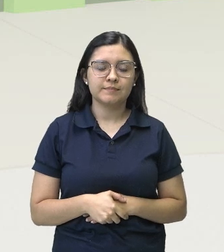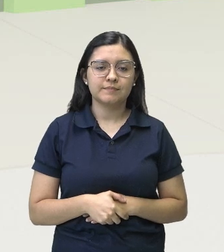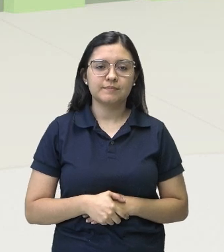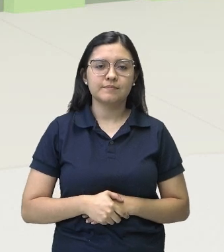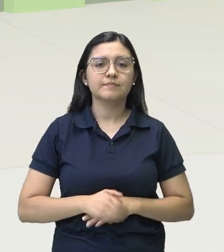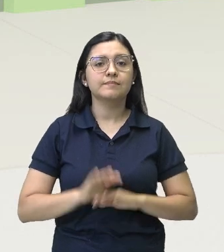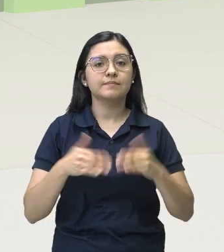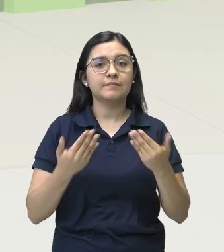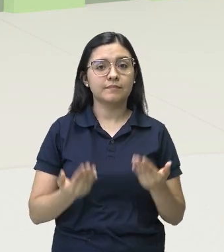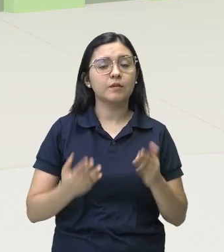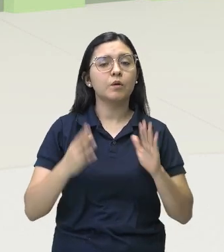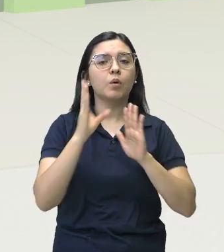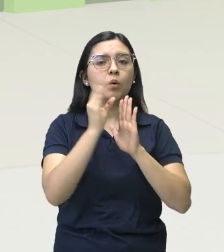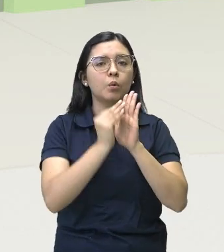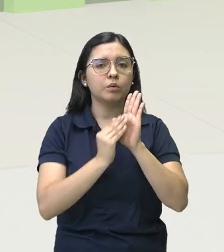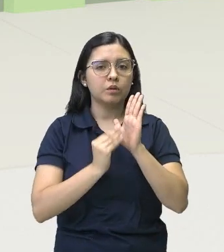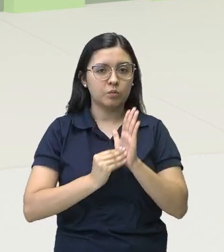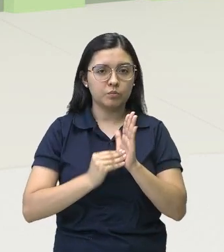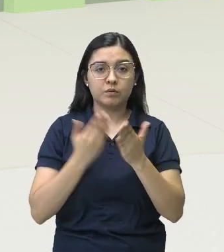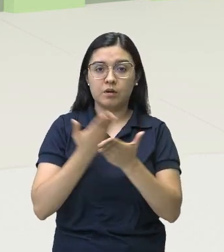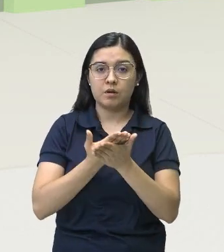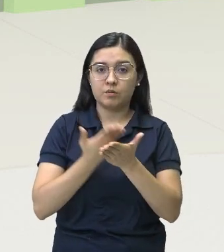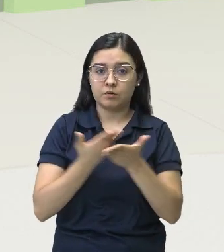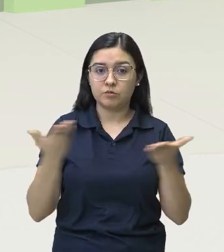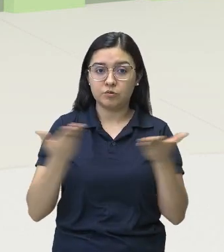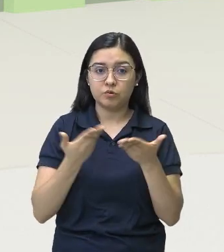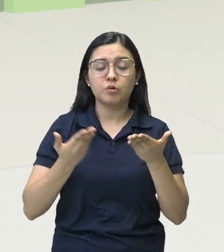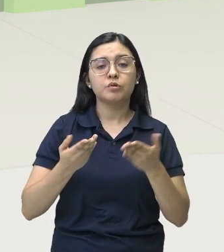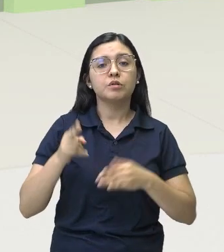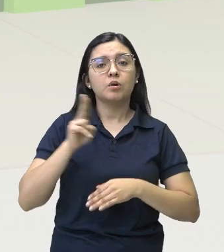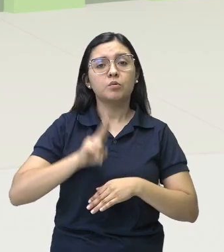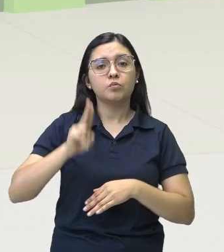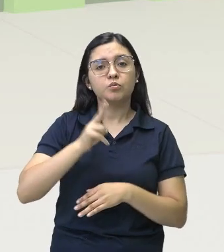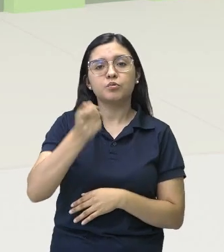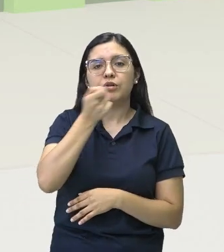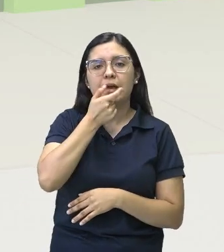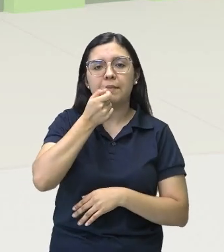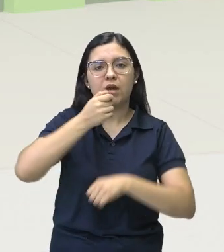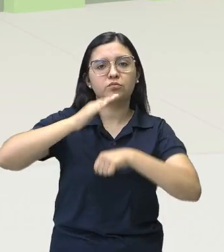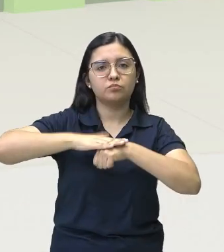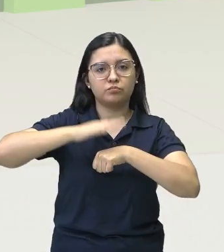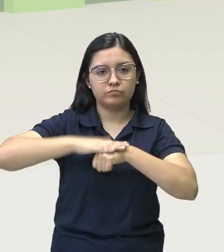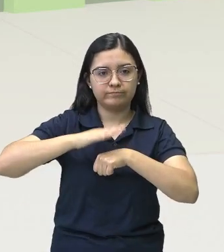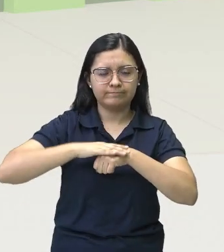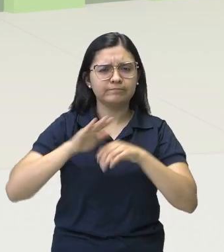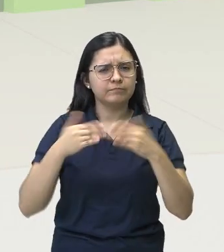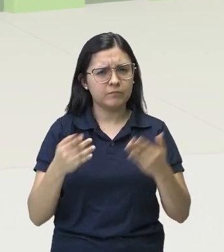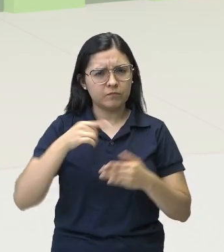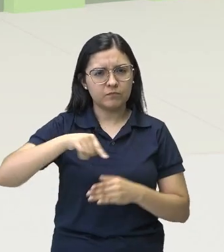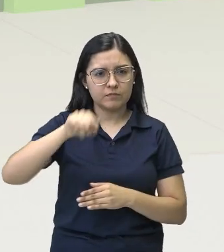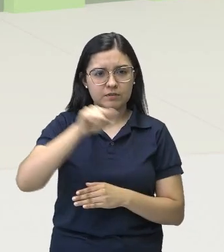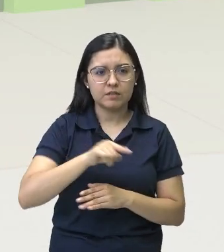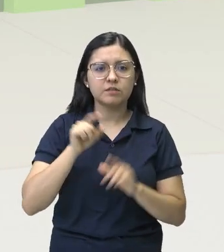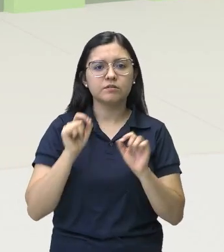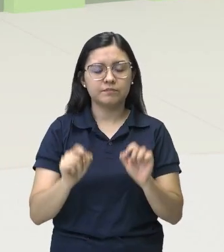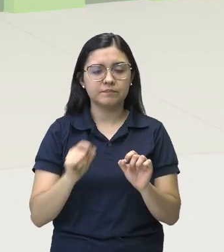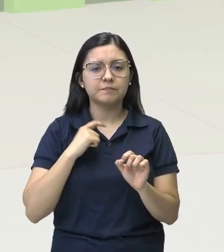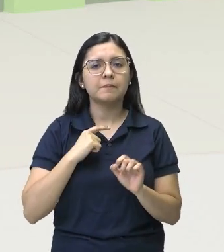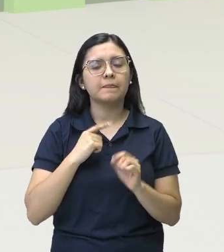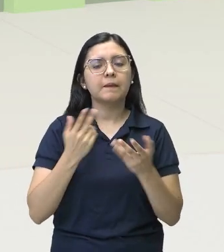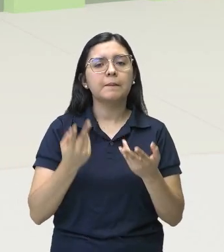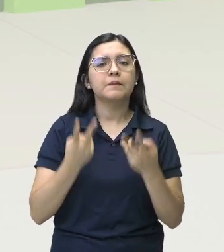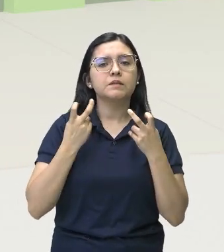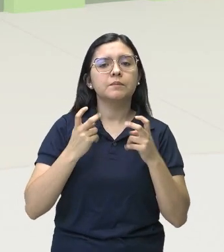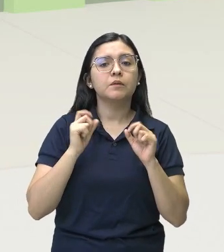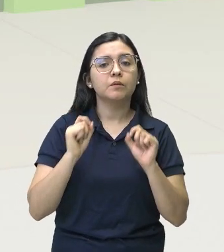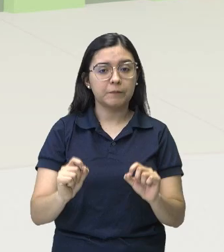Nosso assunto de hoje é automedicação e uso excessivo de medicamentos, né? Vocês já se depararam com algumas